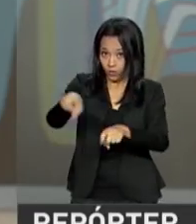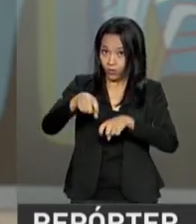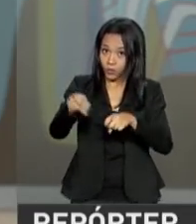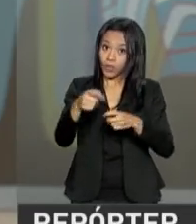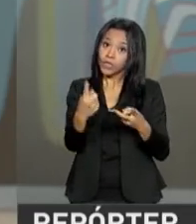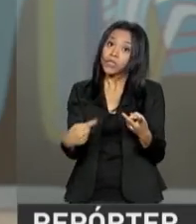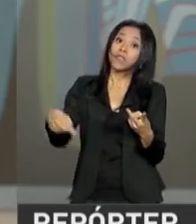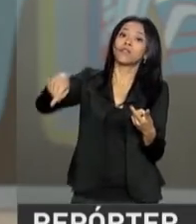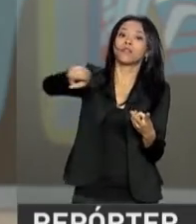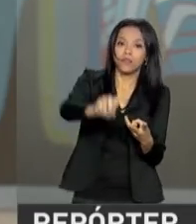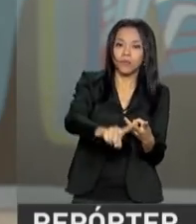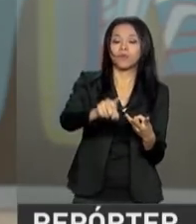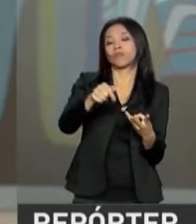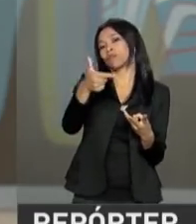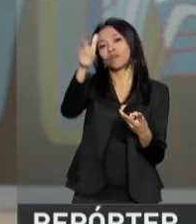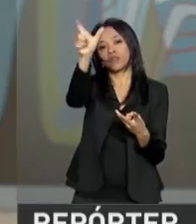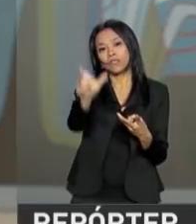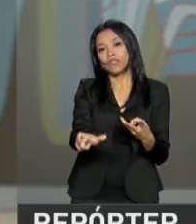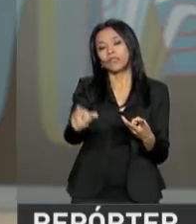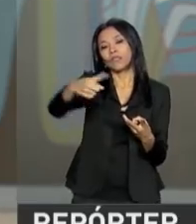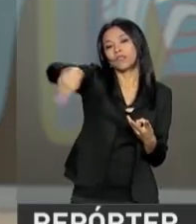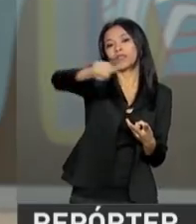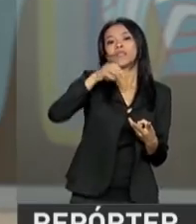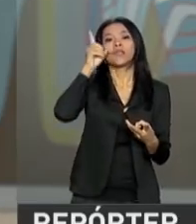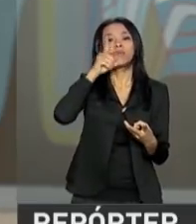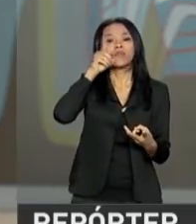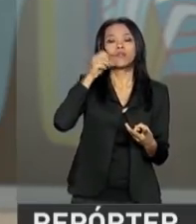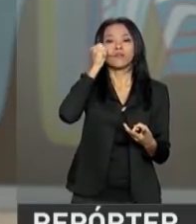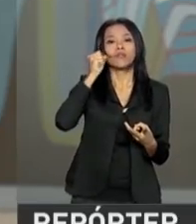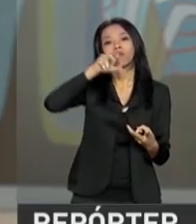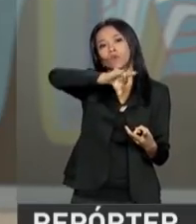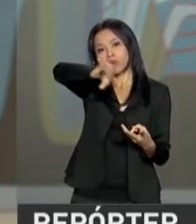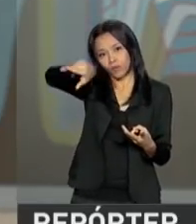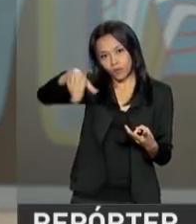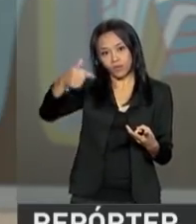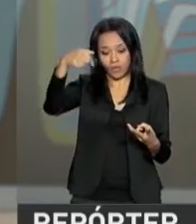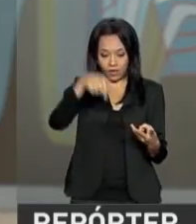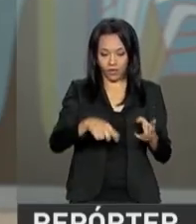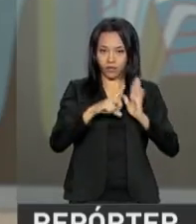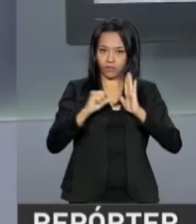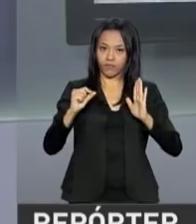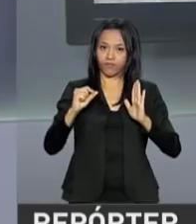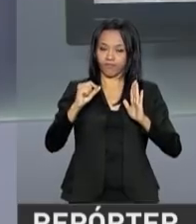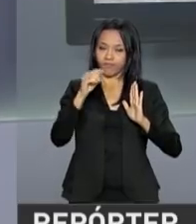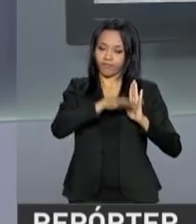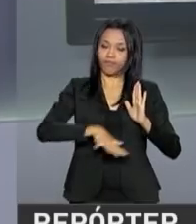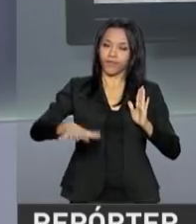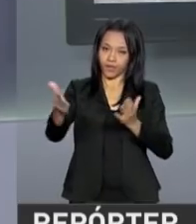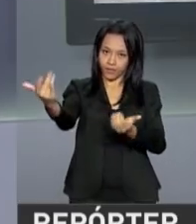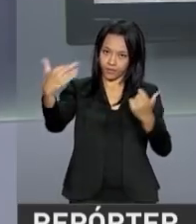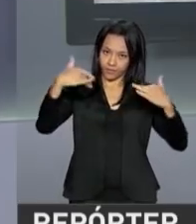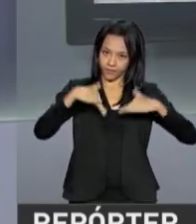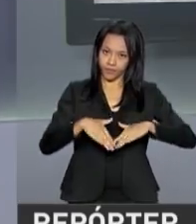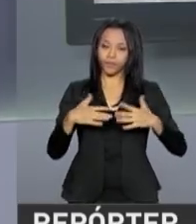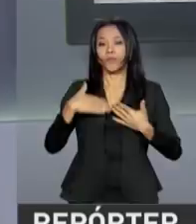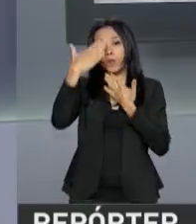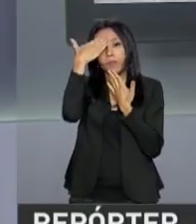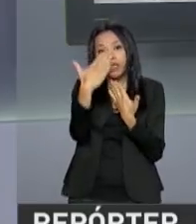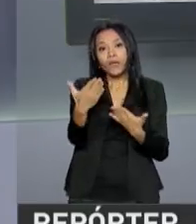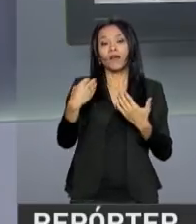em seguida recebe deputados federais aqui no palácio do planalto voto com vocês a isso muito obrigada nem pelas suas